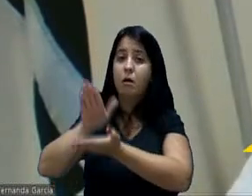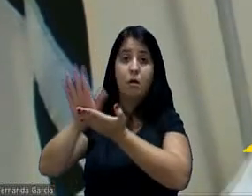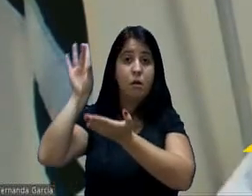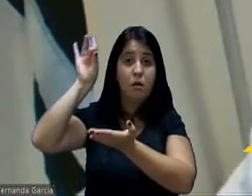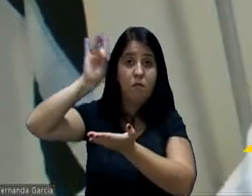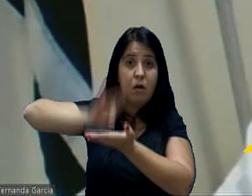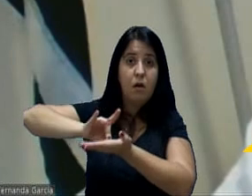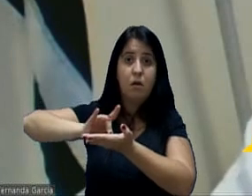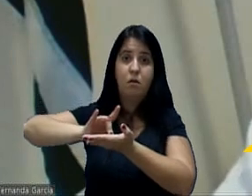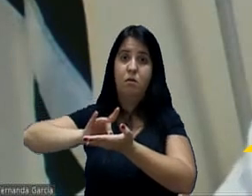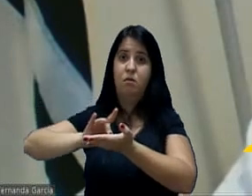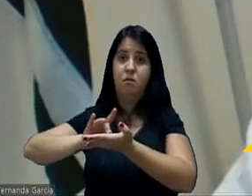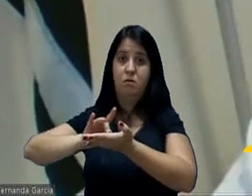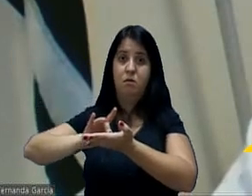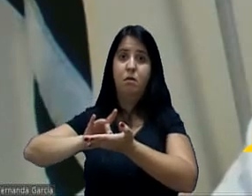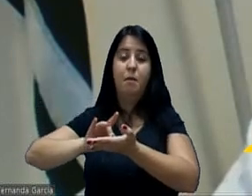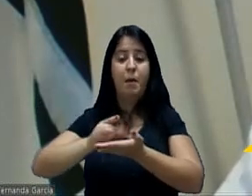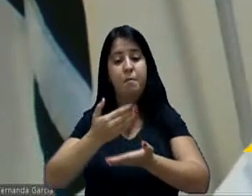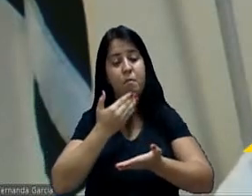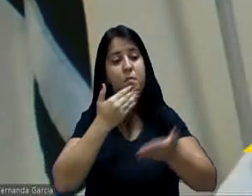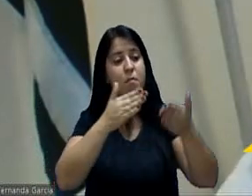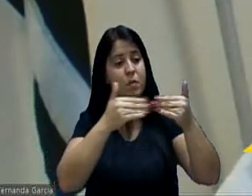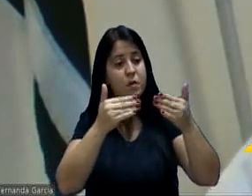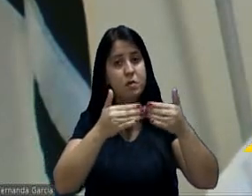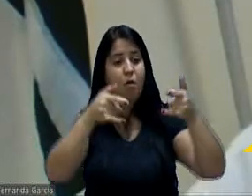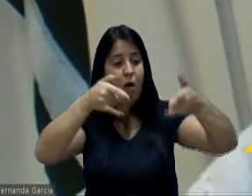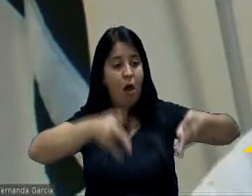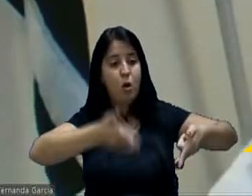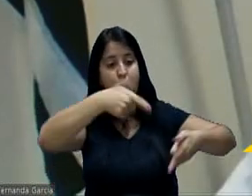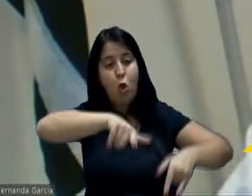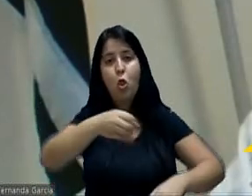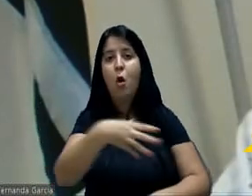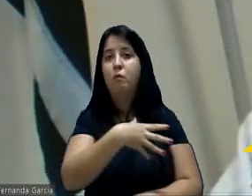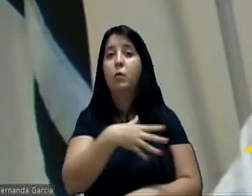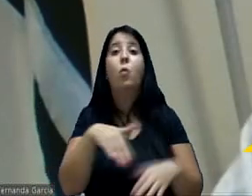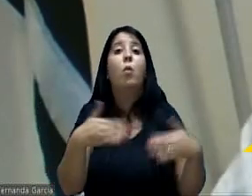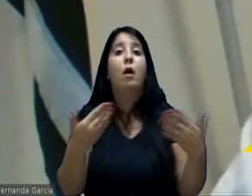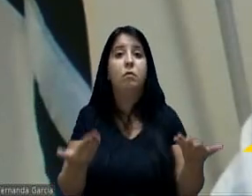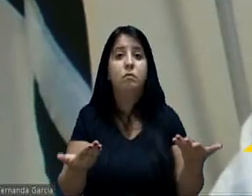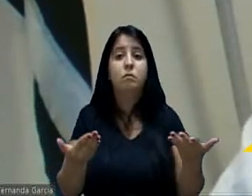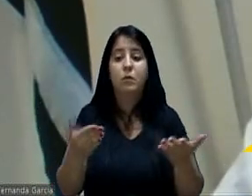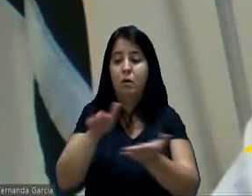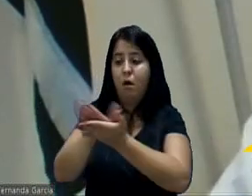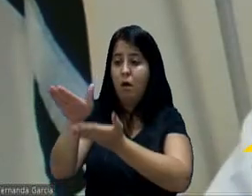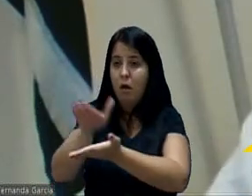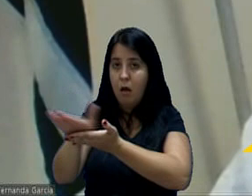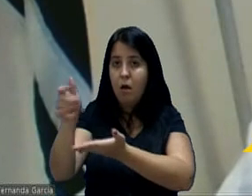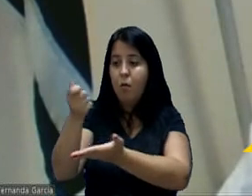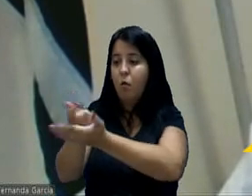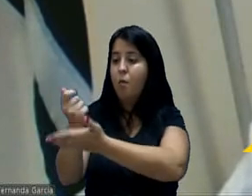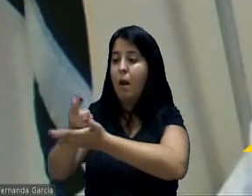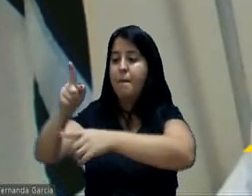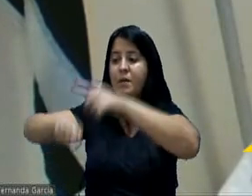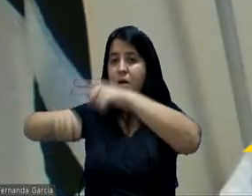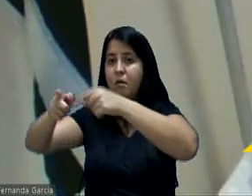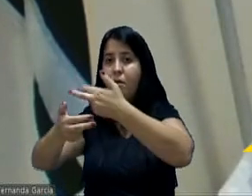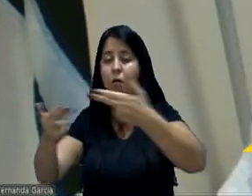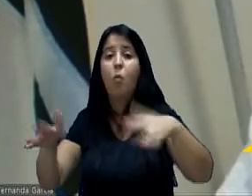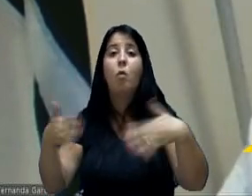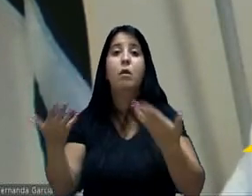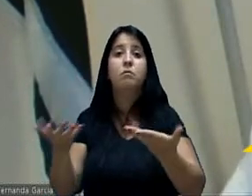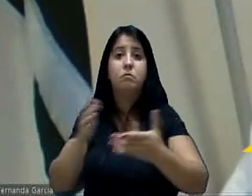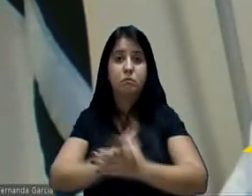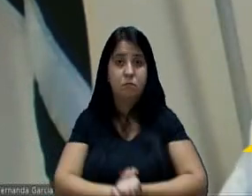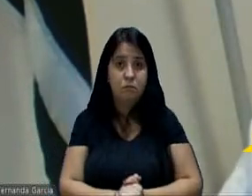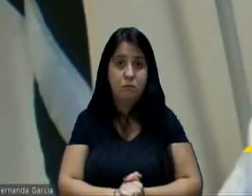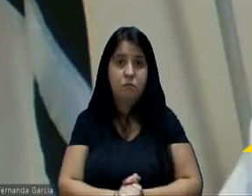relação à abertura de novos leitos? Qual que é o gasto em relação ao medicamento? Quais os profissionais, porque tem profissionais que estão